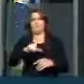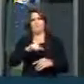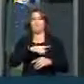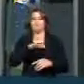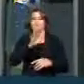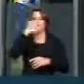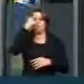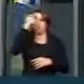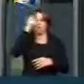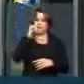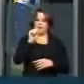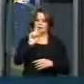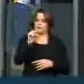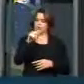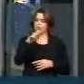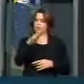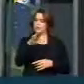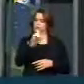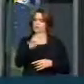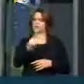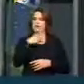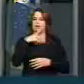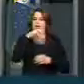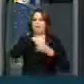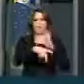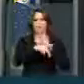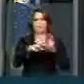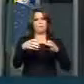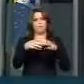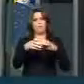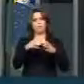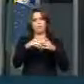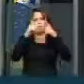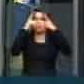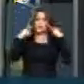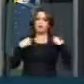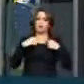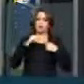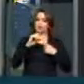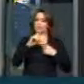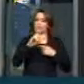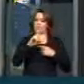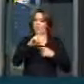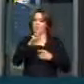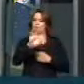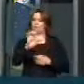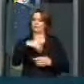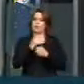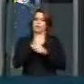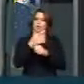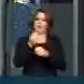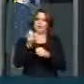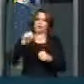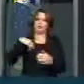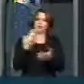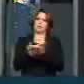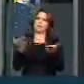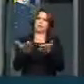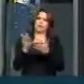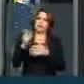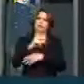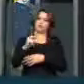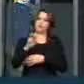São Paulo. Membro do Conselho de Administração das Ordens de Irmã Dulce e, de 2008 até agora, docente de